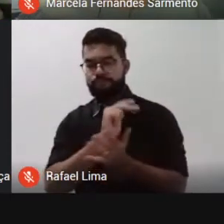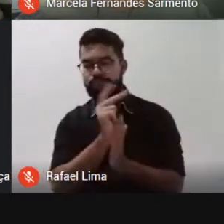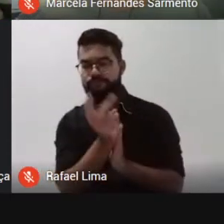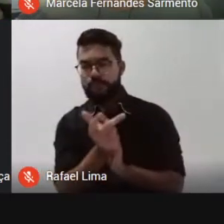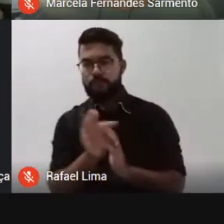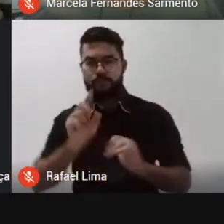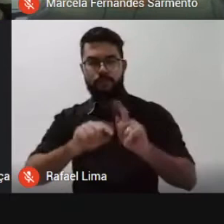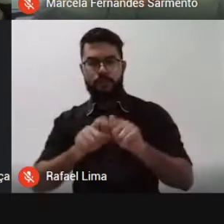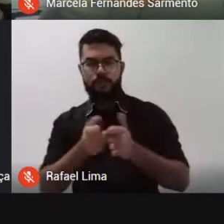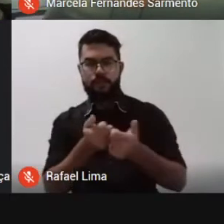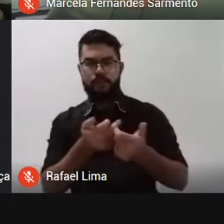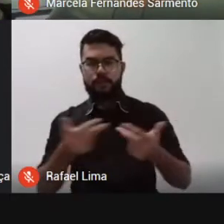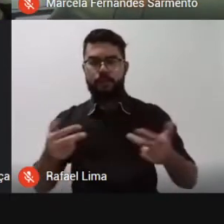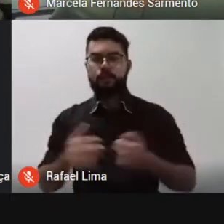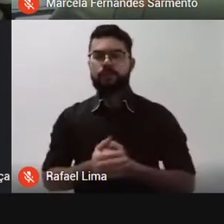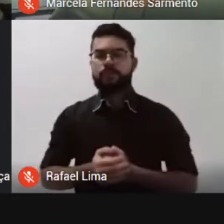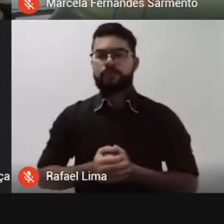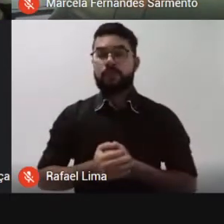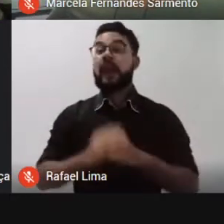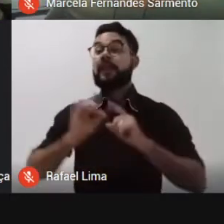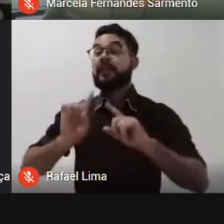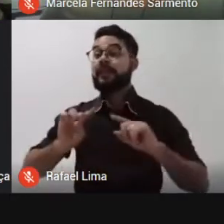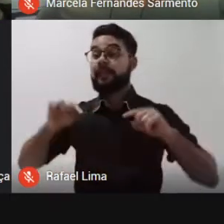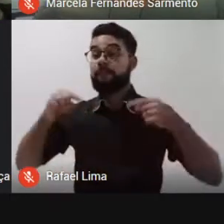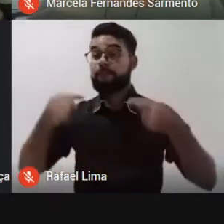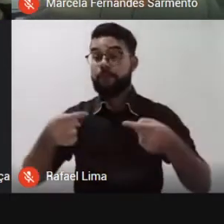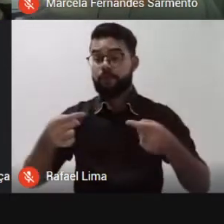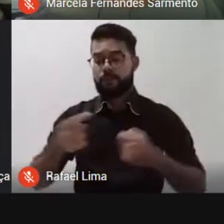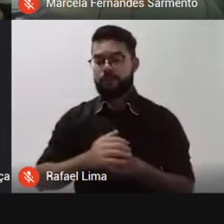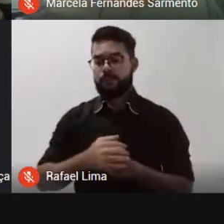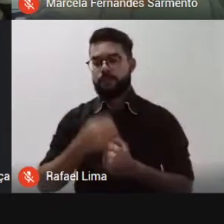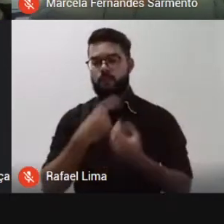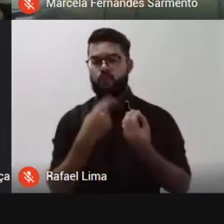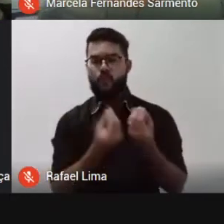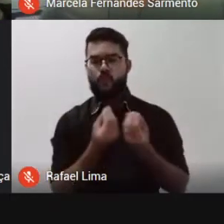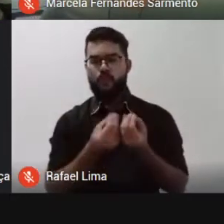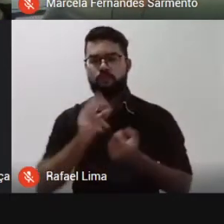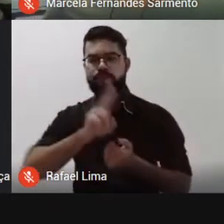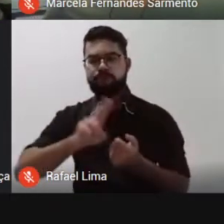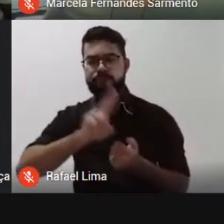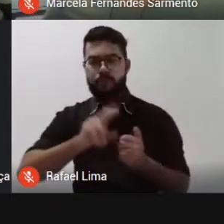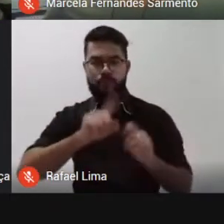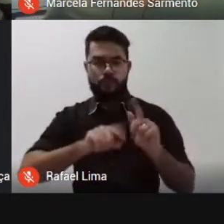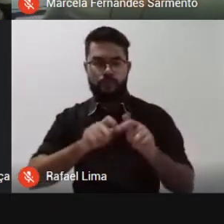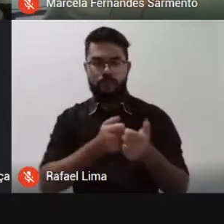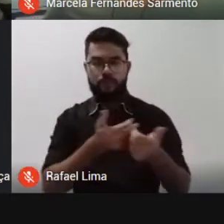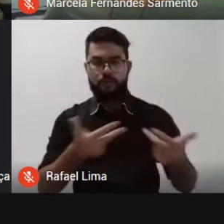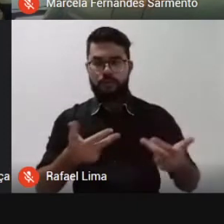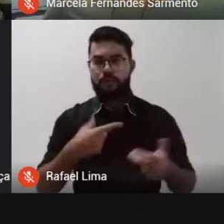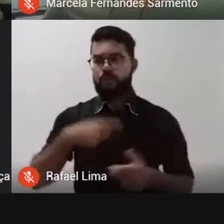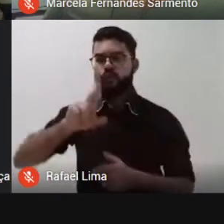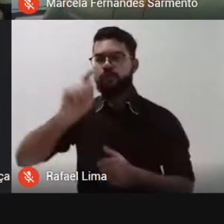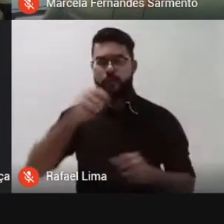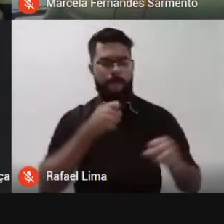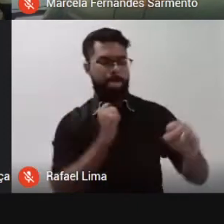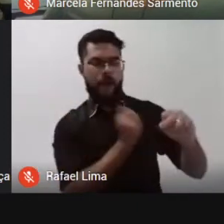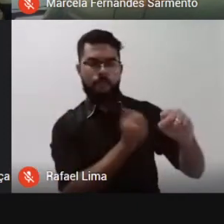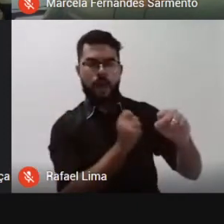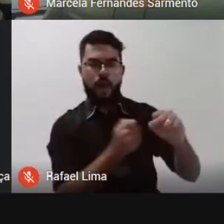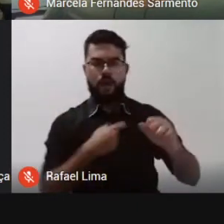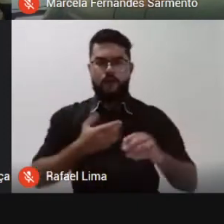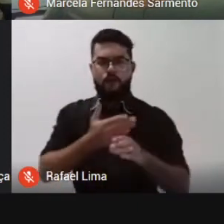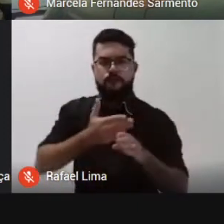ferramentas raiz e ferramenta Nutella, né? Nossas ferramentas raiz, que são os martelos, os serrotes, os quadros, a